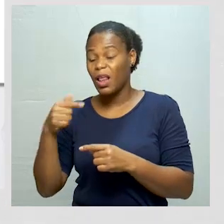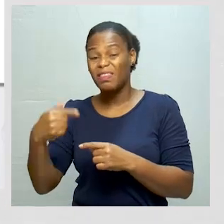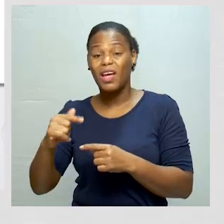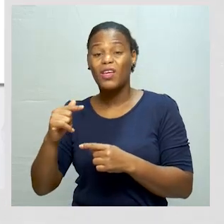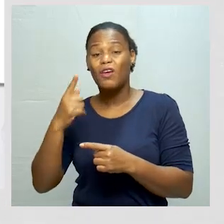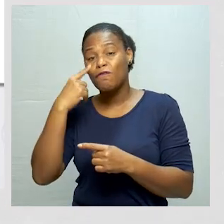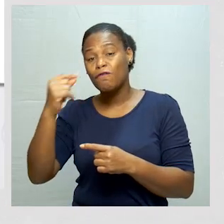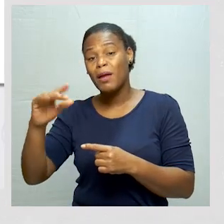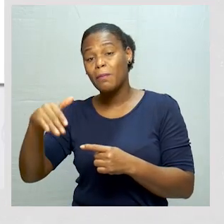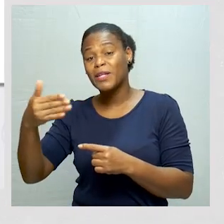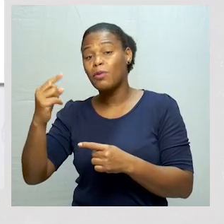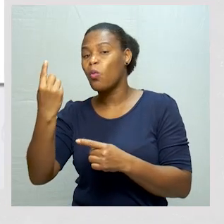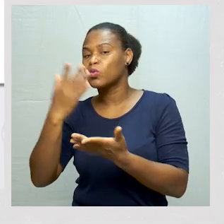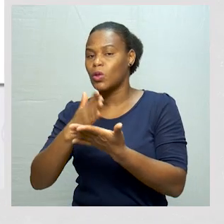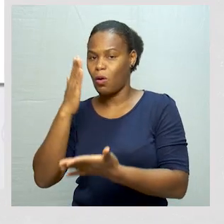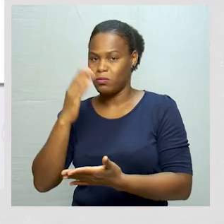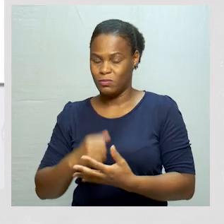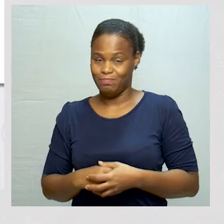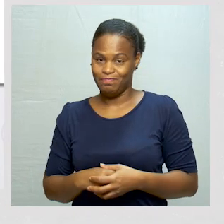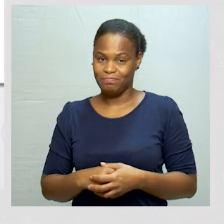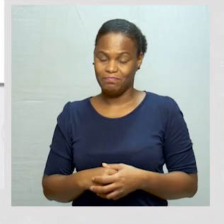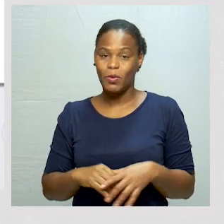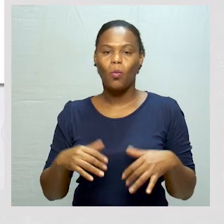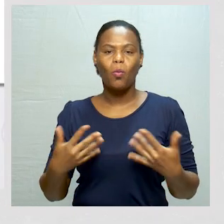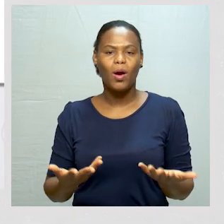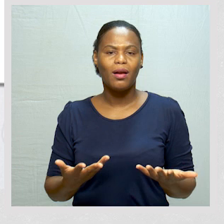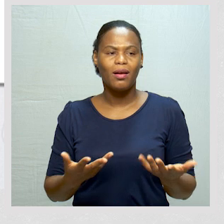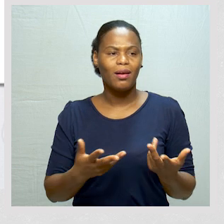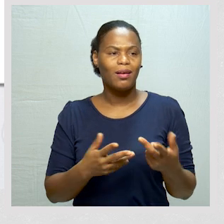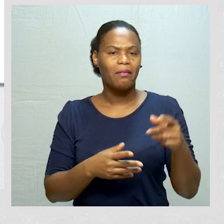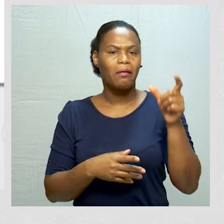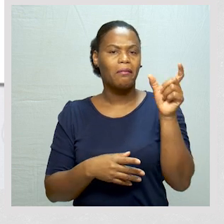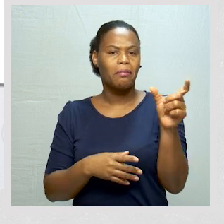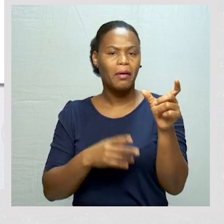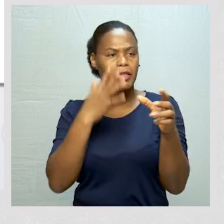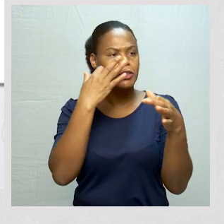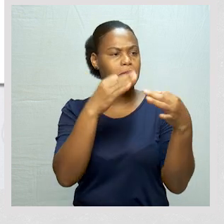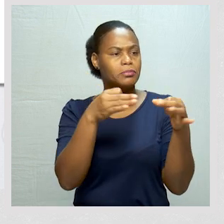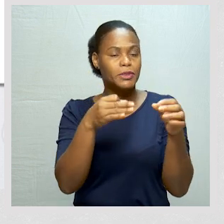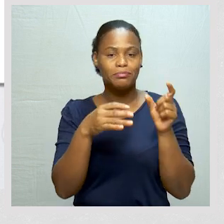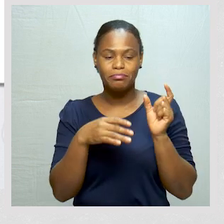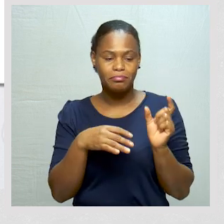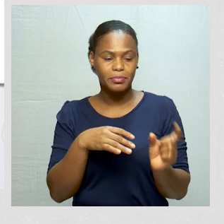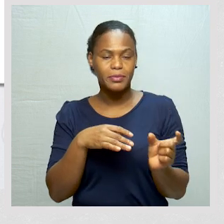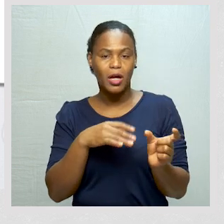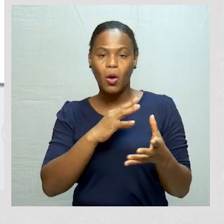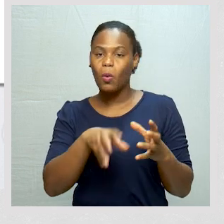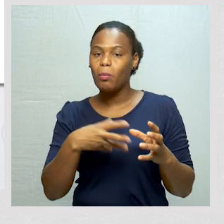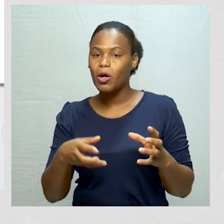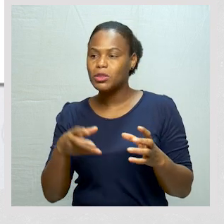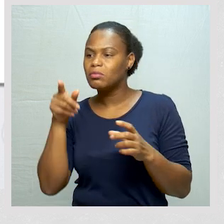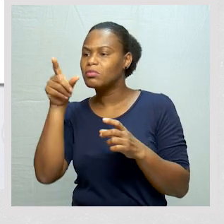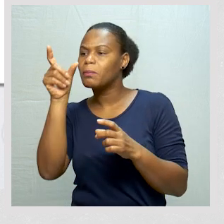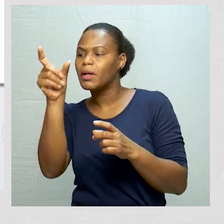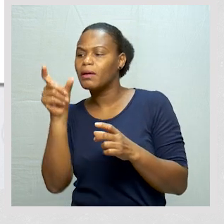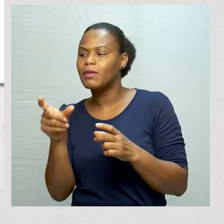um só verbo principal. O que é que acham? Qual das afirmações aqui é que é para frase